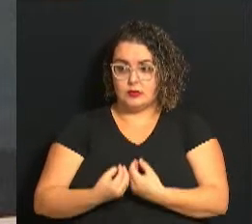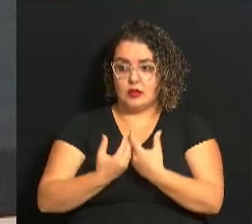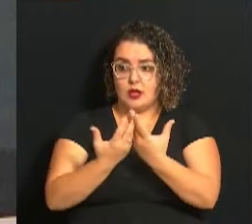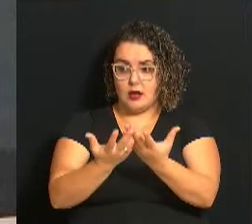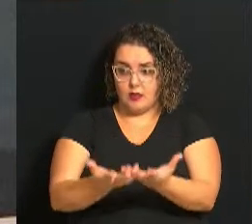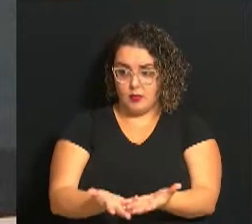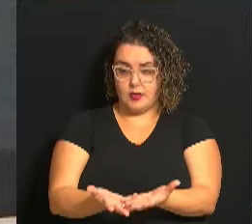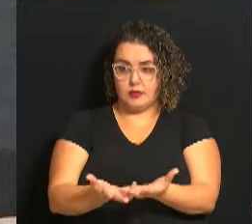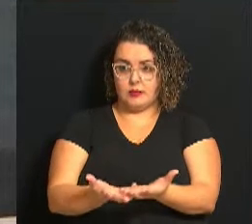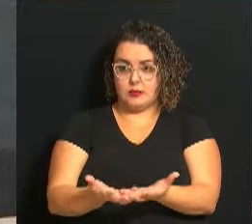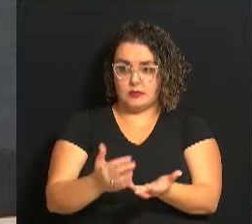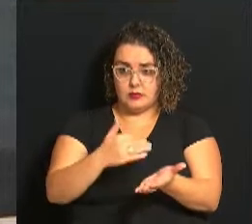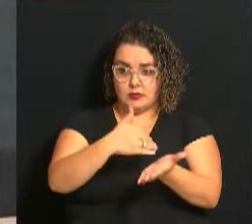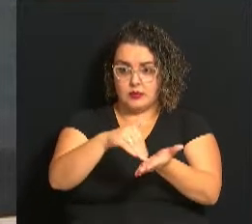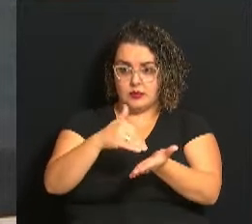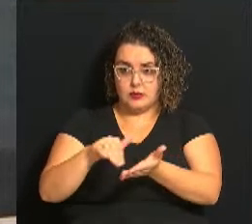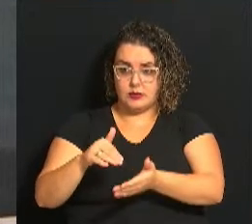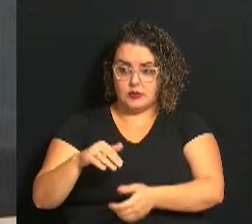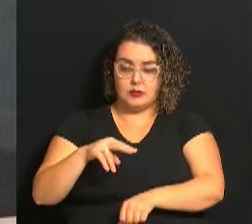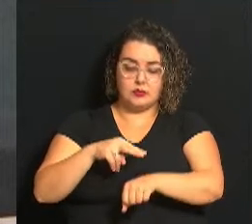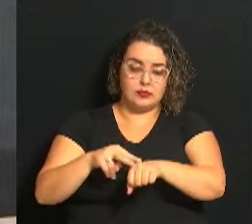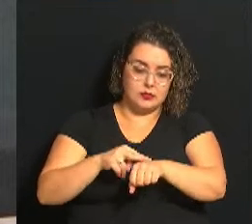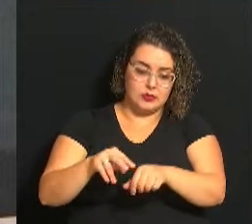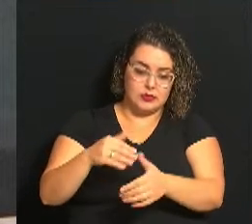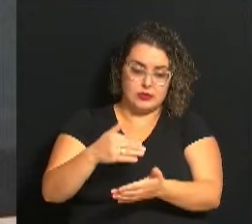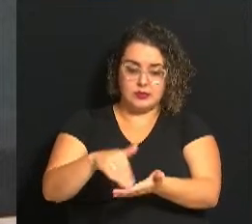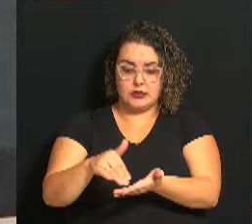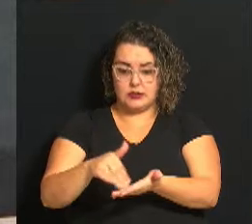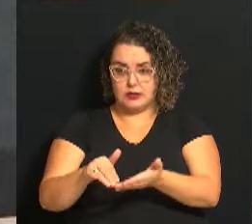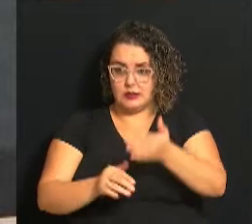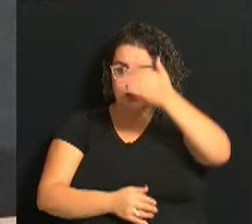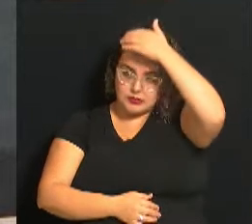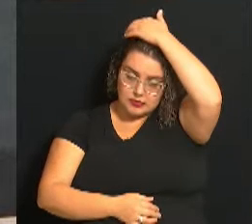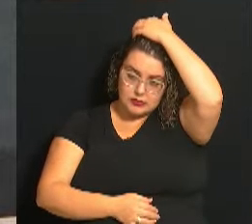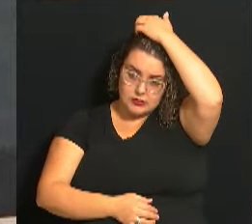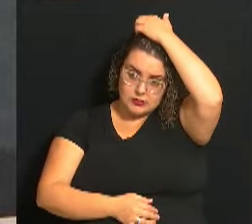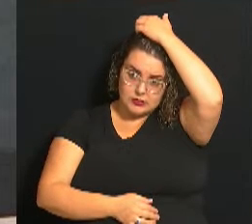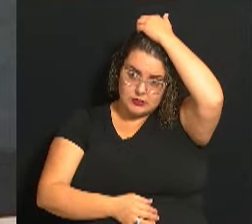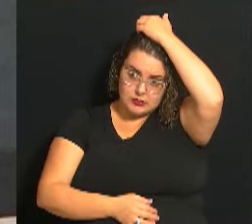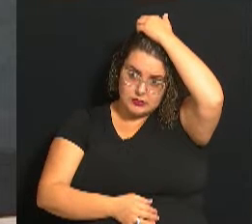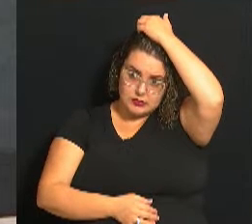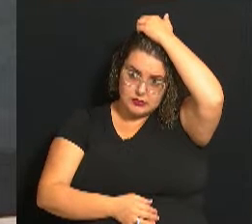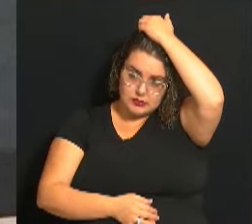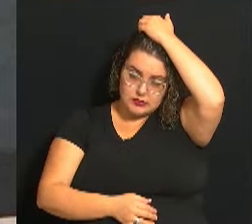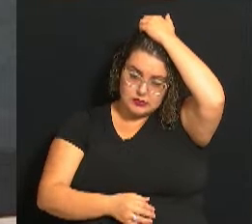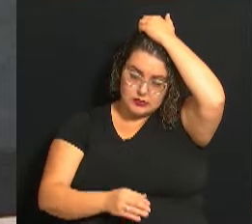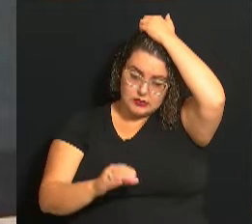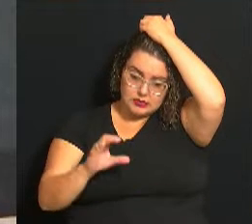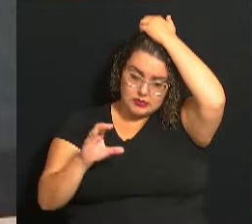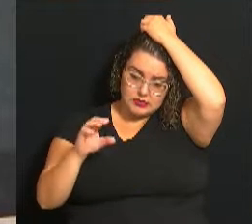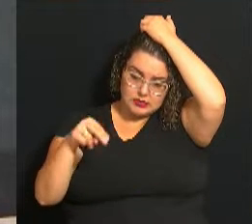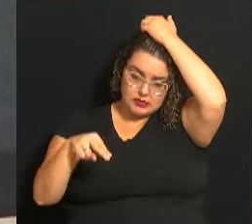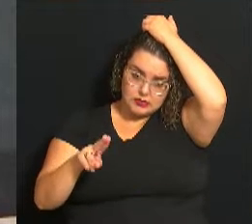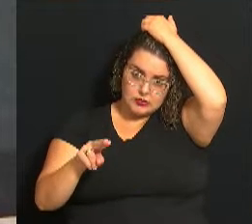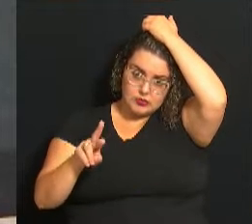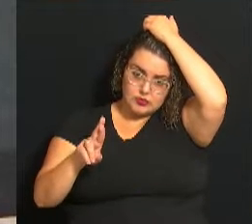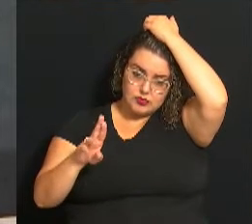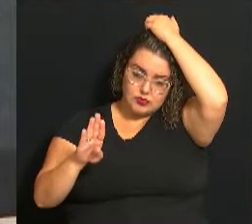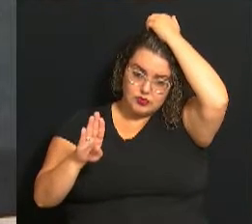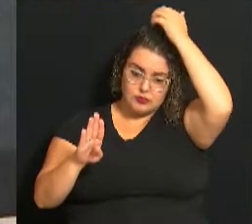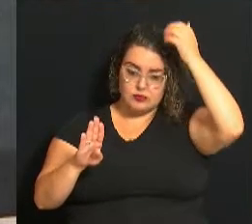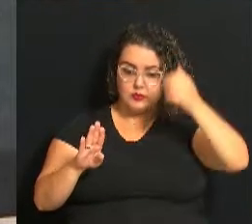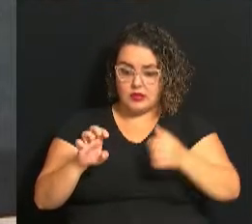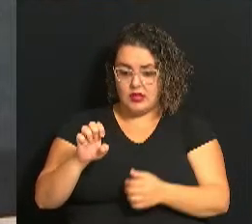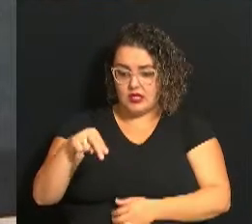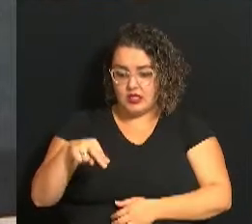as secretarias do Verde, para a secretaria da CEMURB, para a ENDEC, para quem seja,